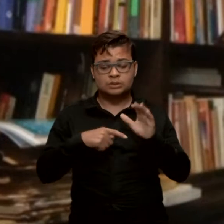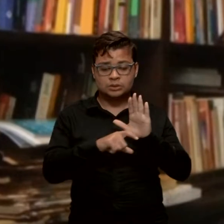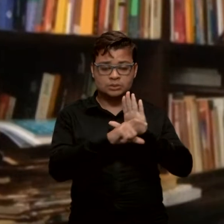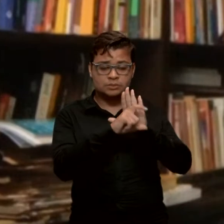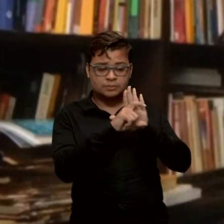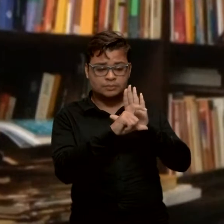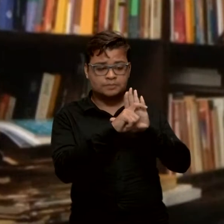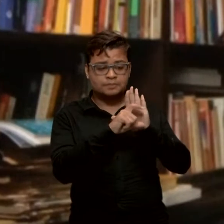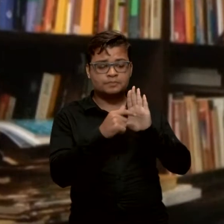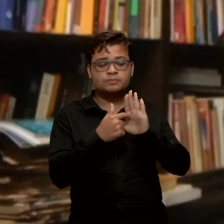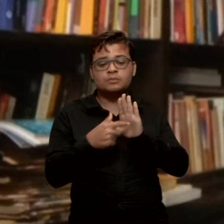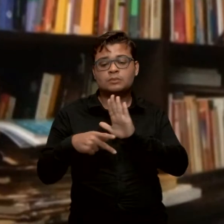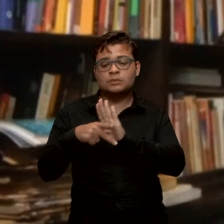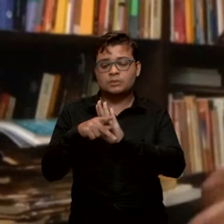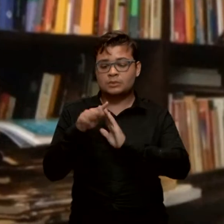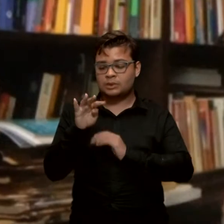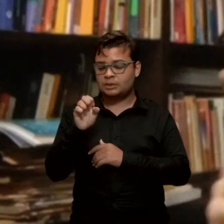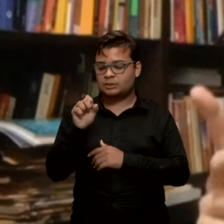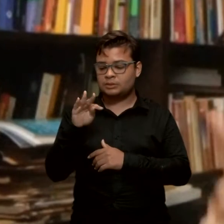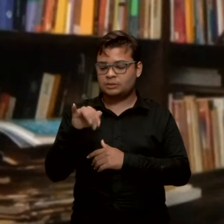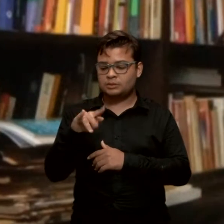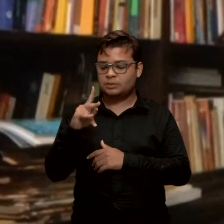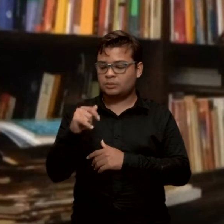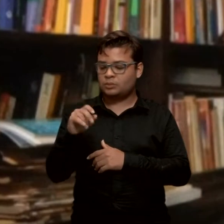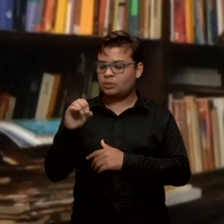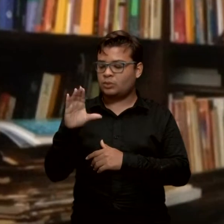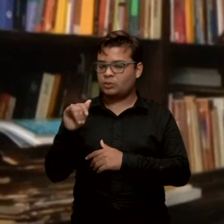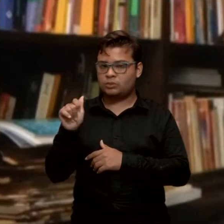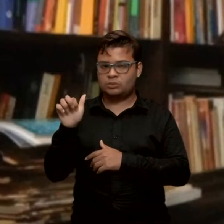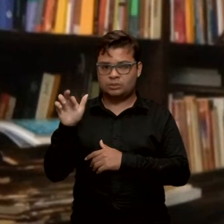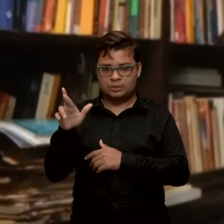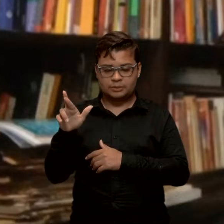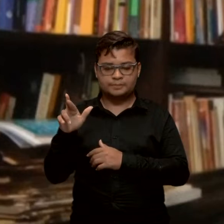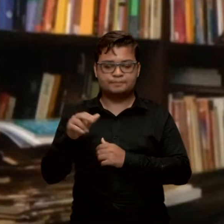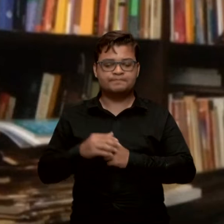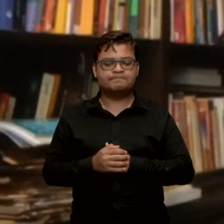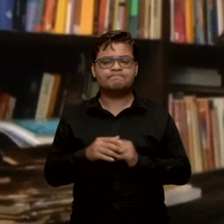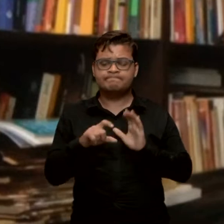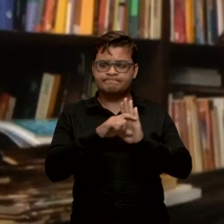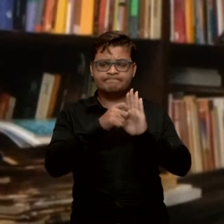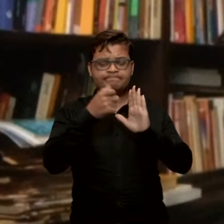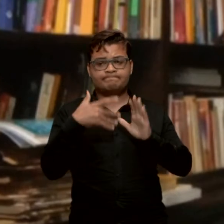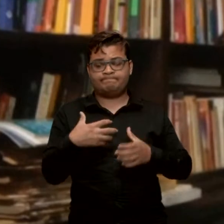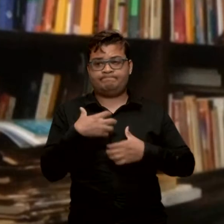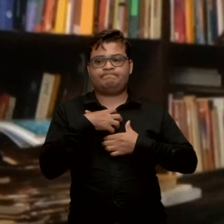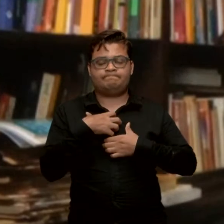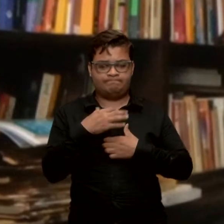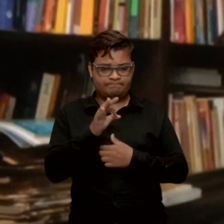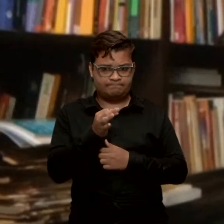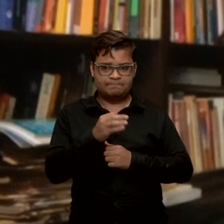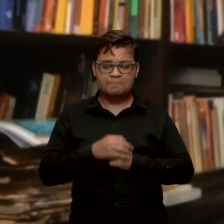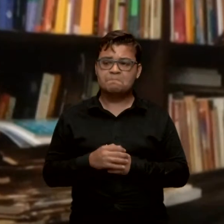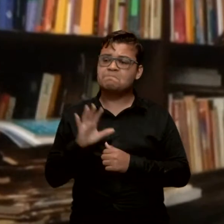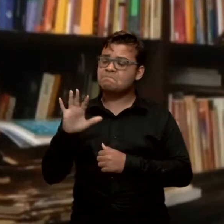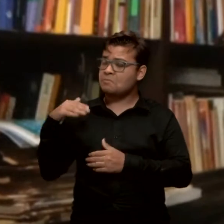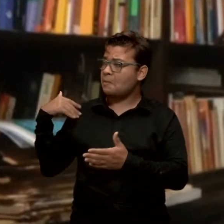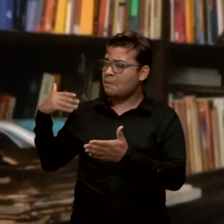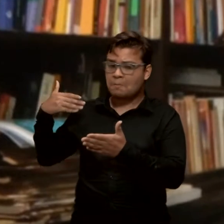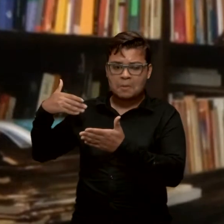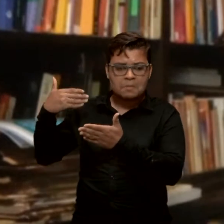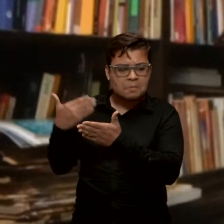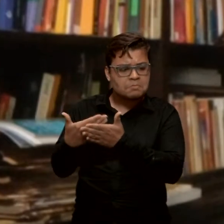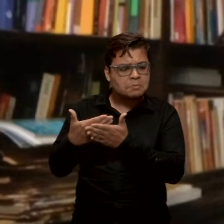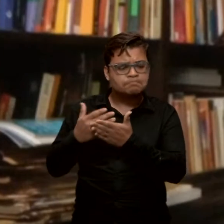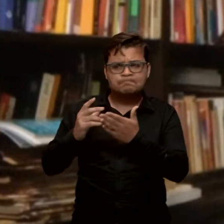Testemunho Ocular, que dizia assim, eu com pouco fiz muito, né? Então, de lá para cá, assim, aconteceram já